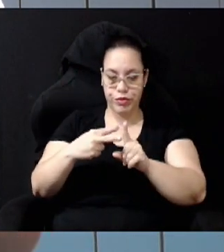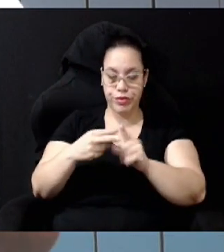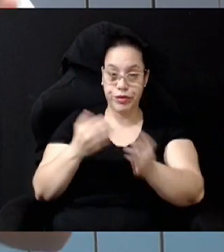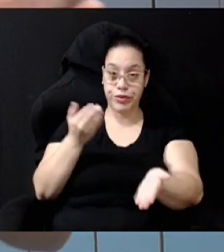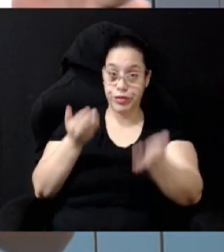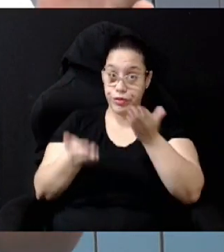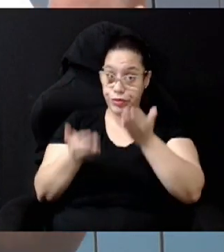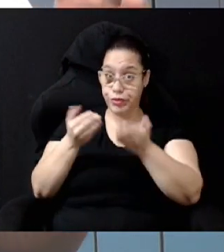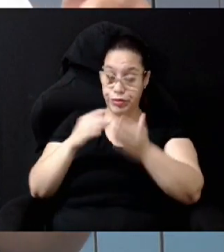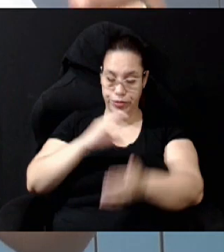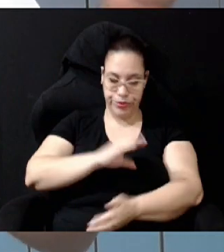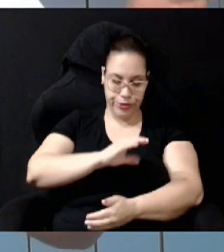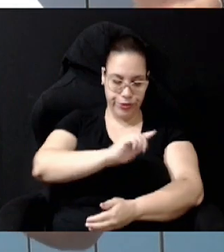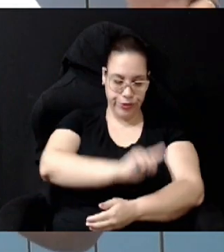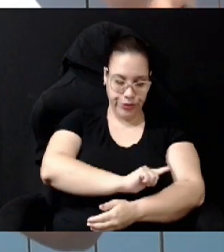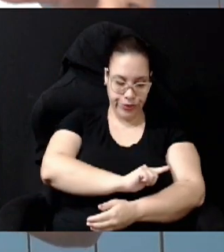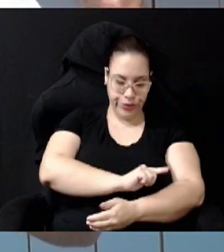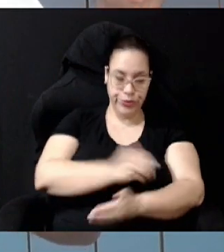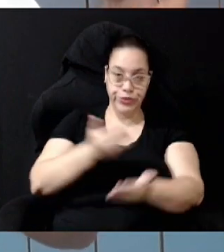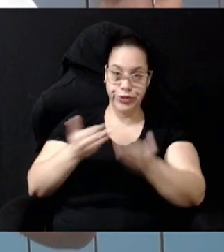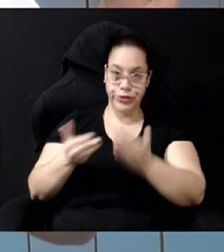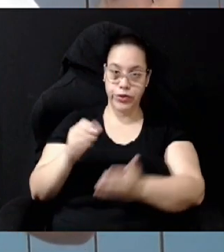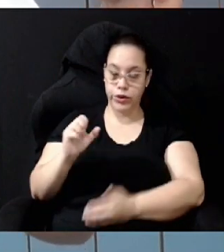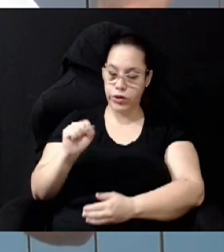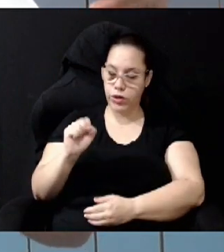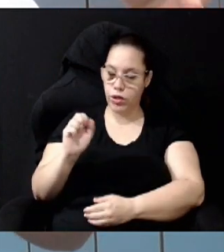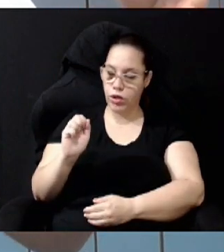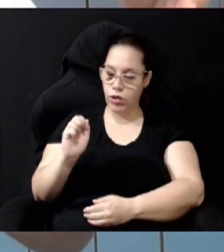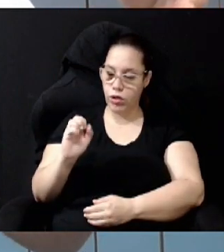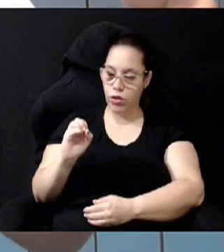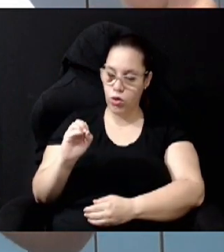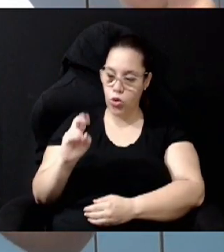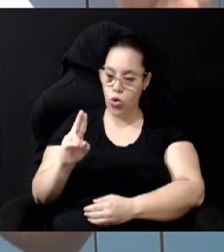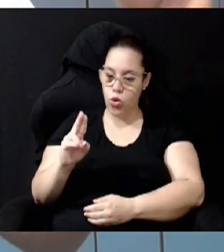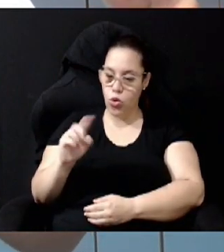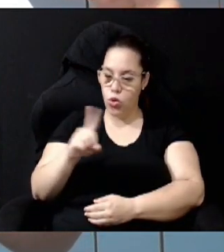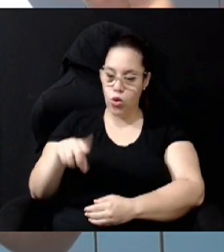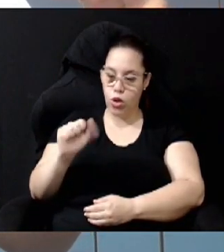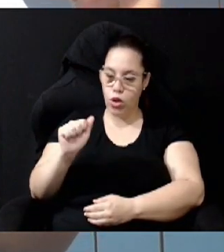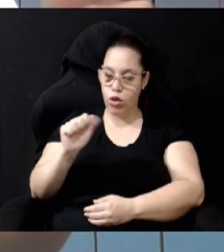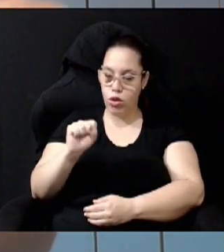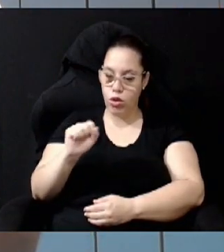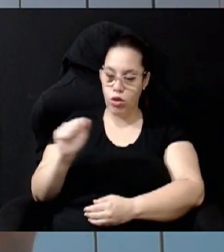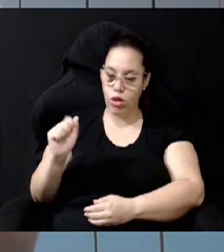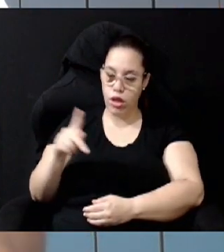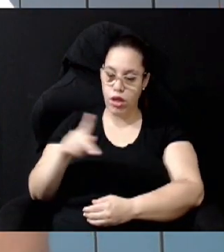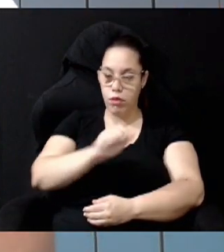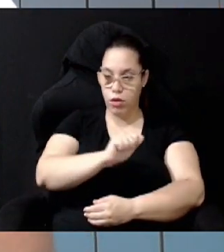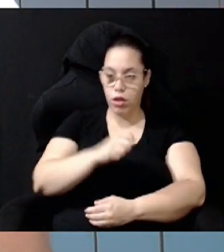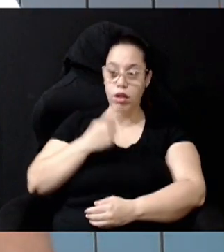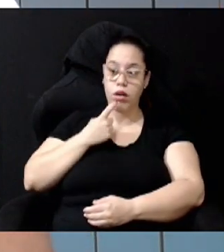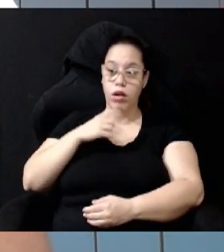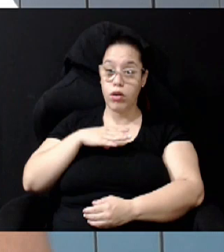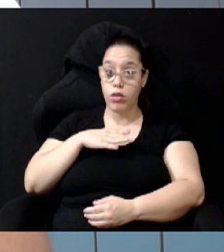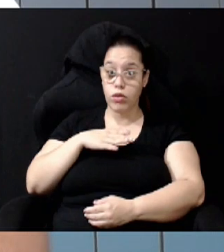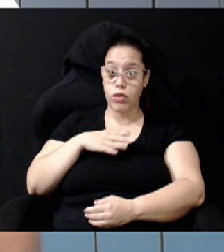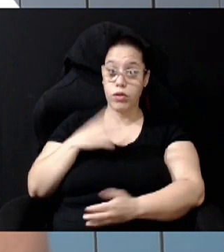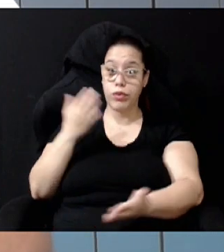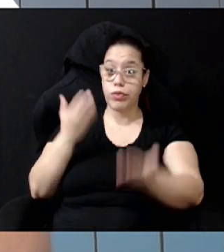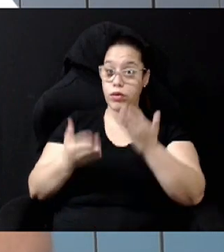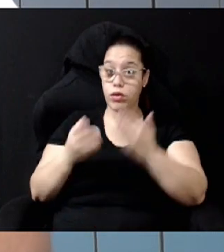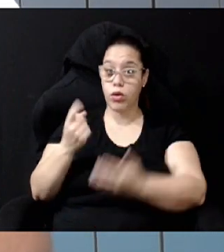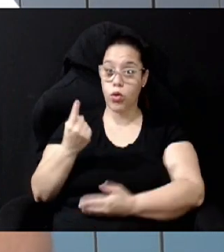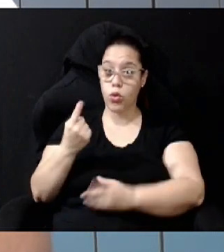Campo Grande com o distrito de Souza, Joaquim Egídio, que é mais arborizado, com a APA Campinas ali, nós temos uma diferença de 1 grau e